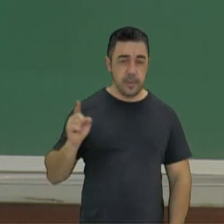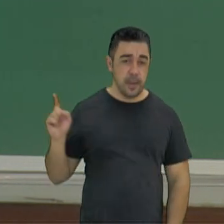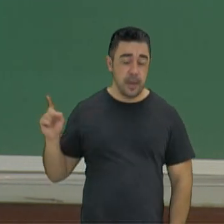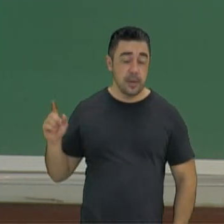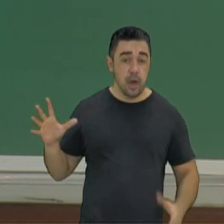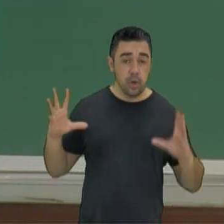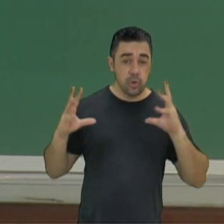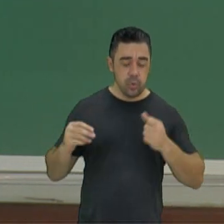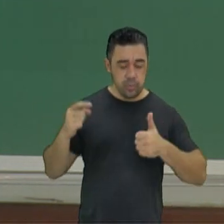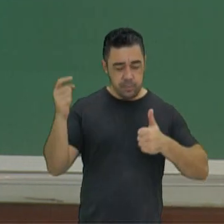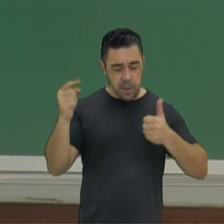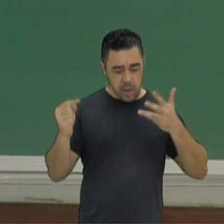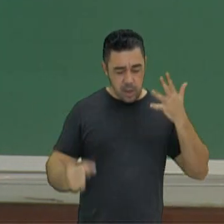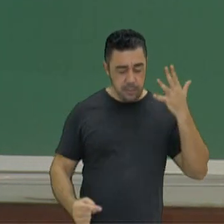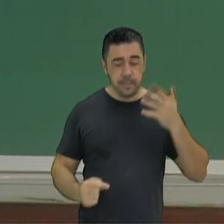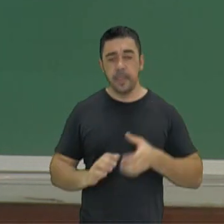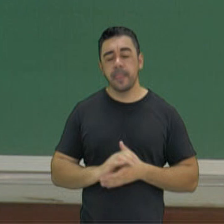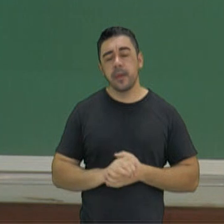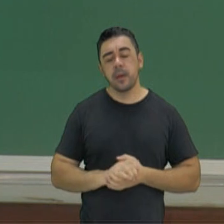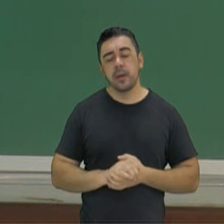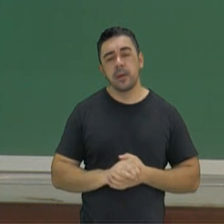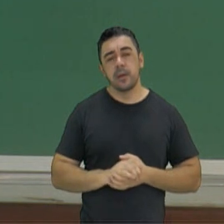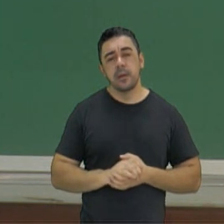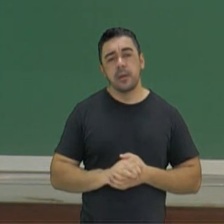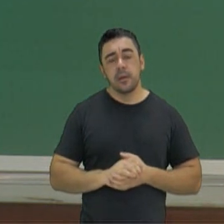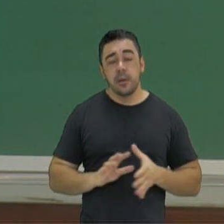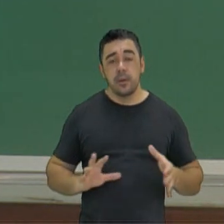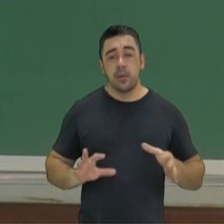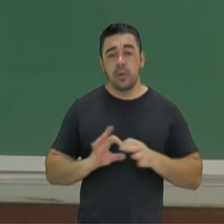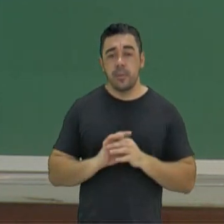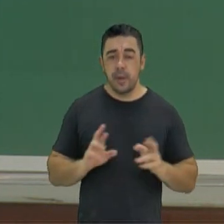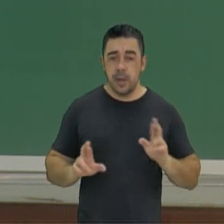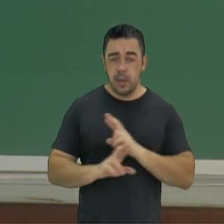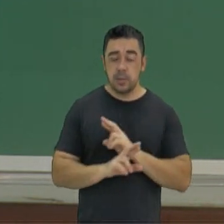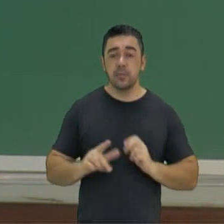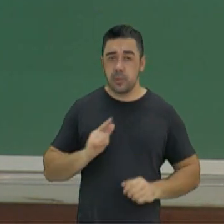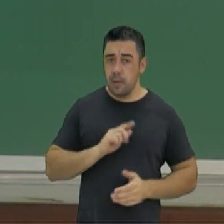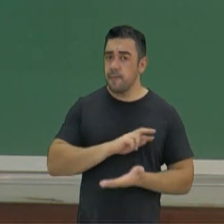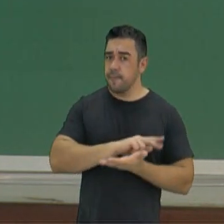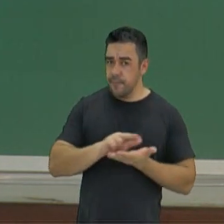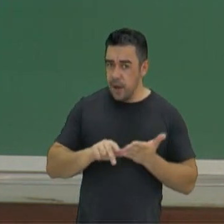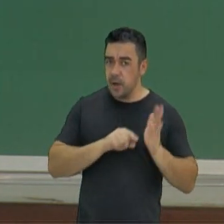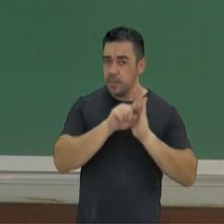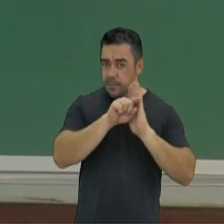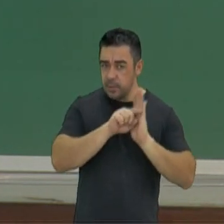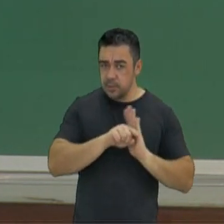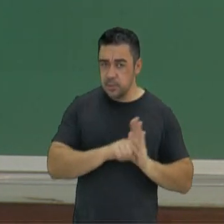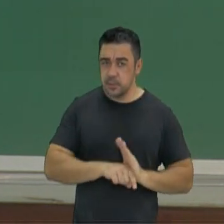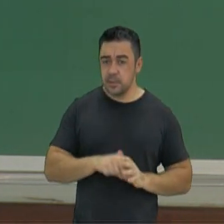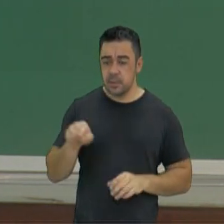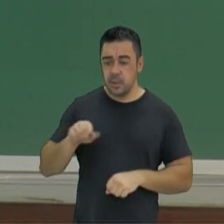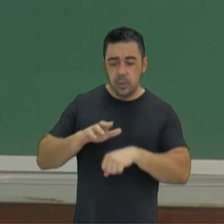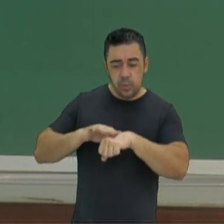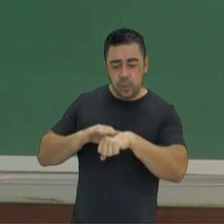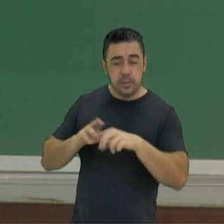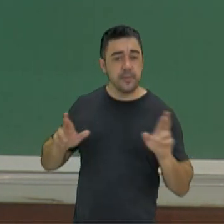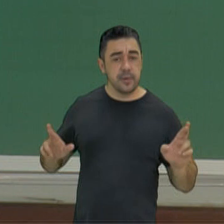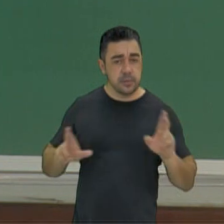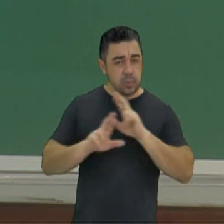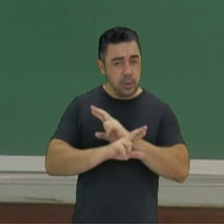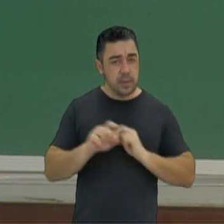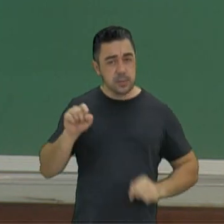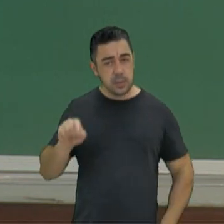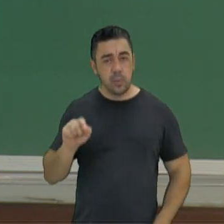doenças e a relação com o exercício físico, e também porque tem muitas pesquisas sendo realizadas relacionando o